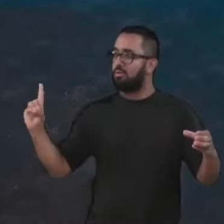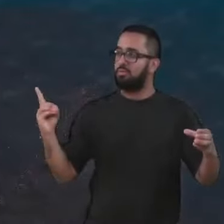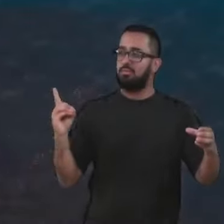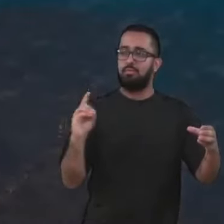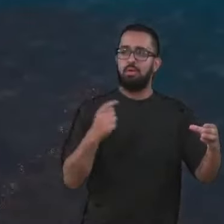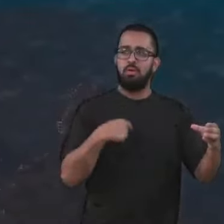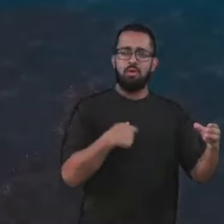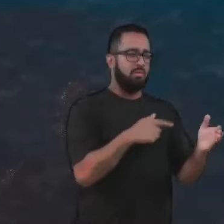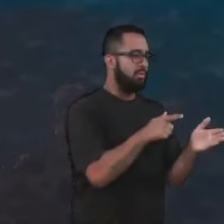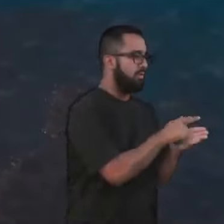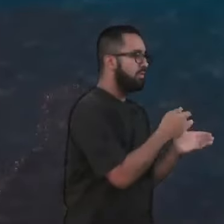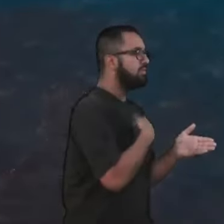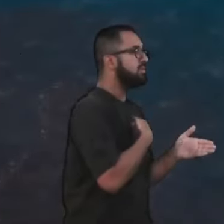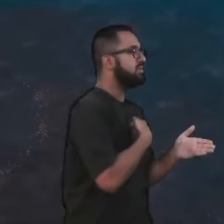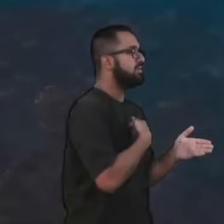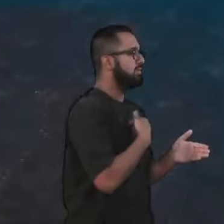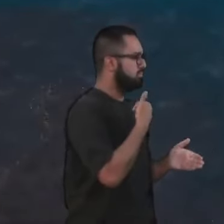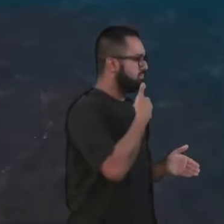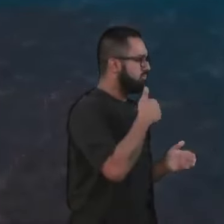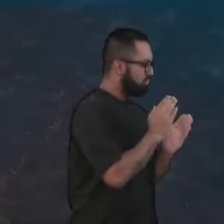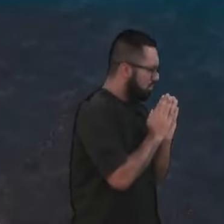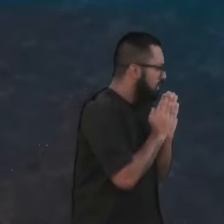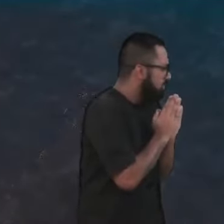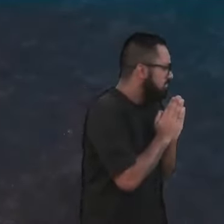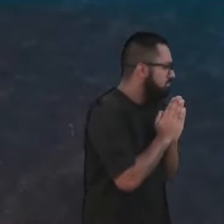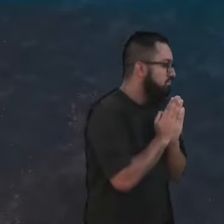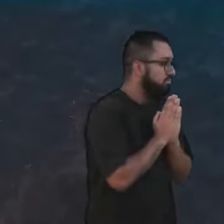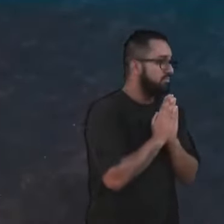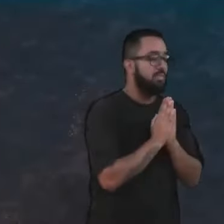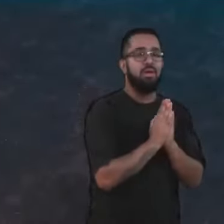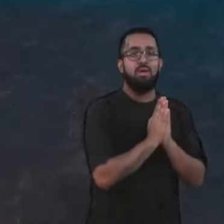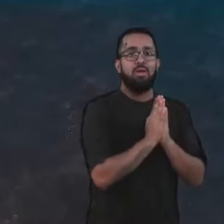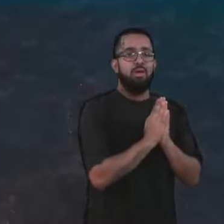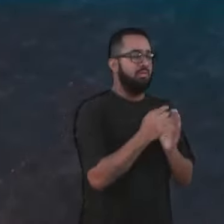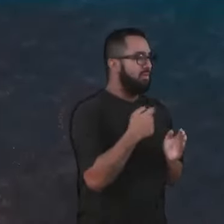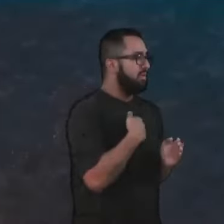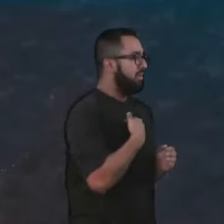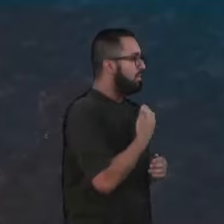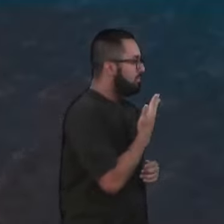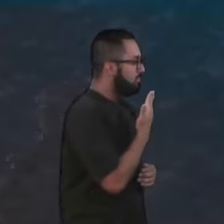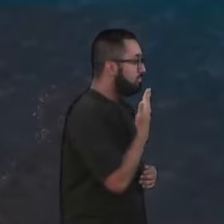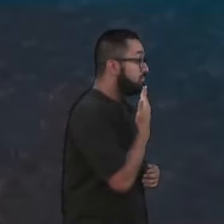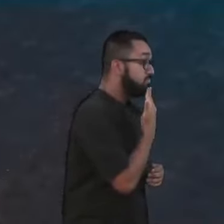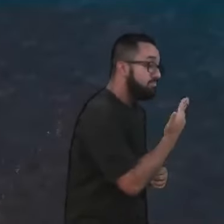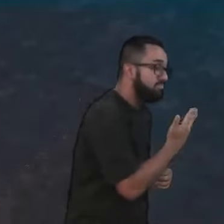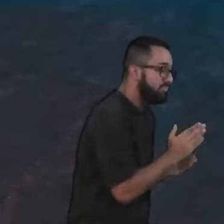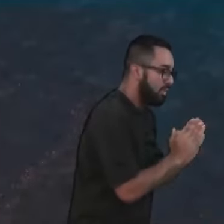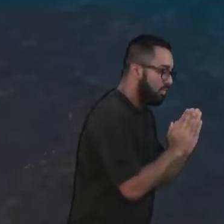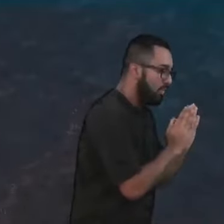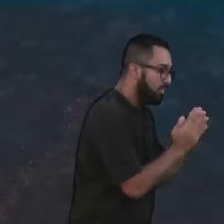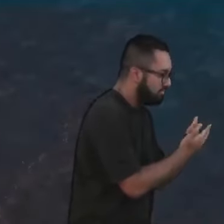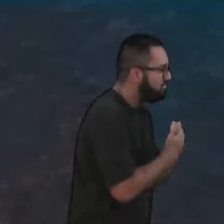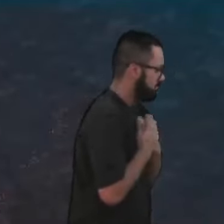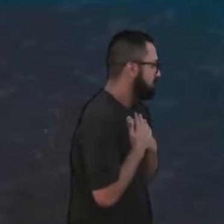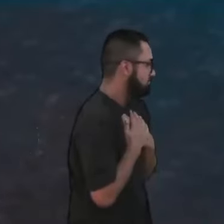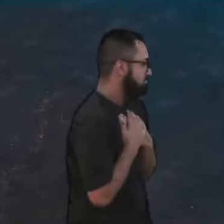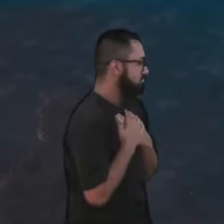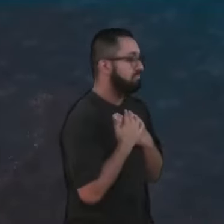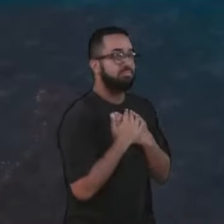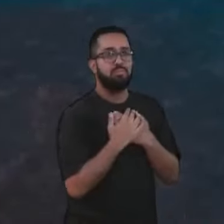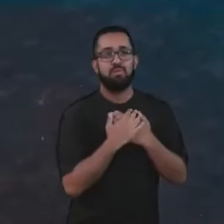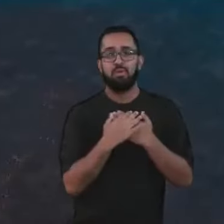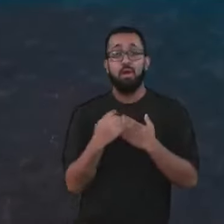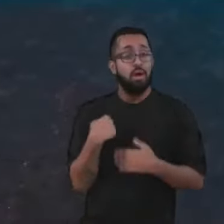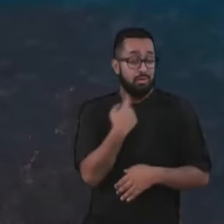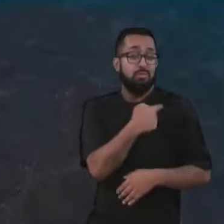orando. Falou assim: vocês podem fazer uma oração por mim? Qual é o seu nome? Aí o Senhor colocou uma palavra para eu dar ali para ela, e